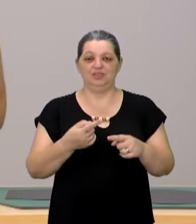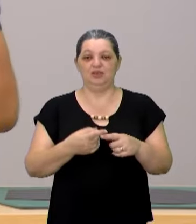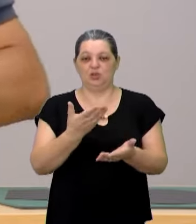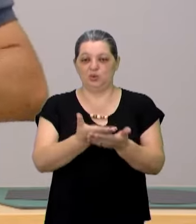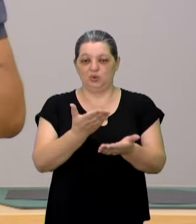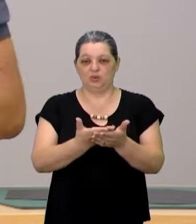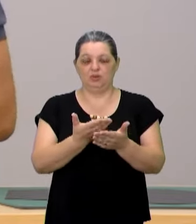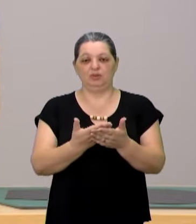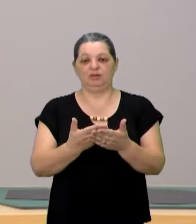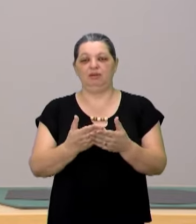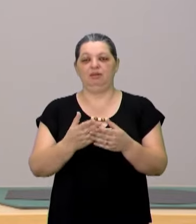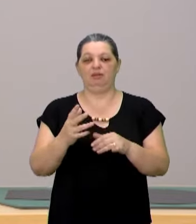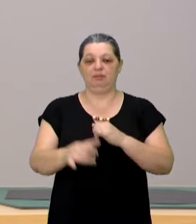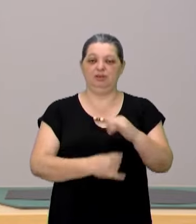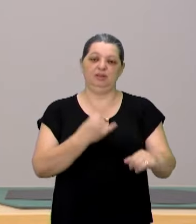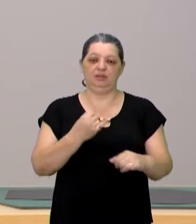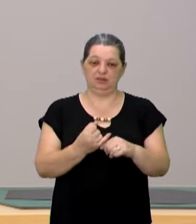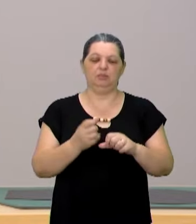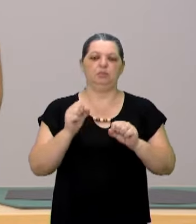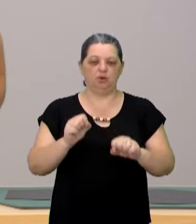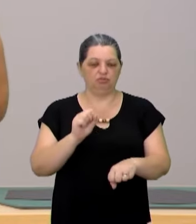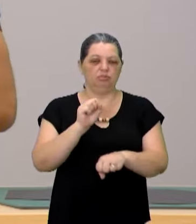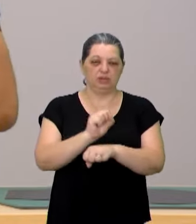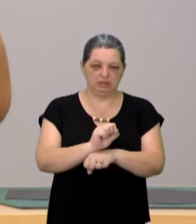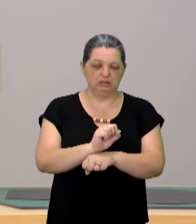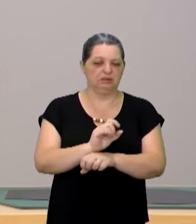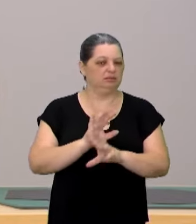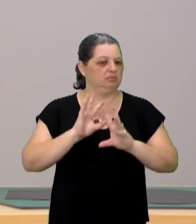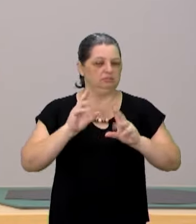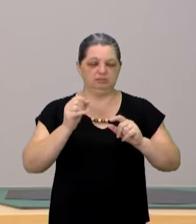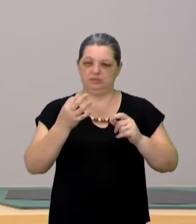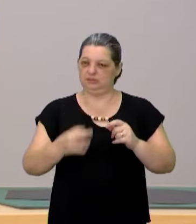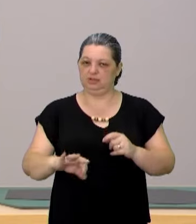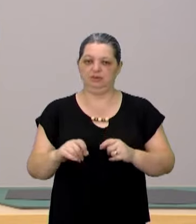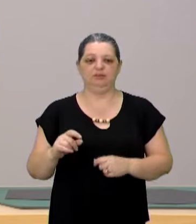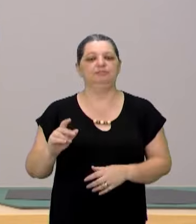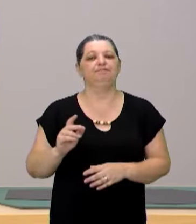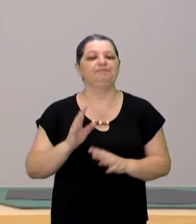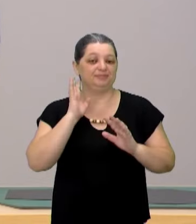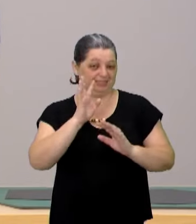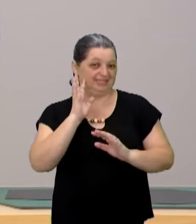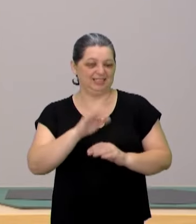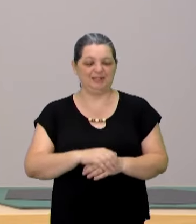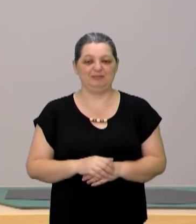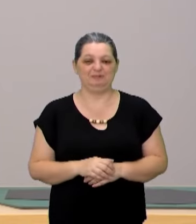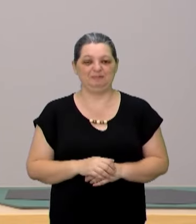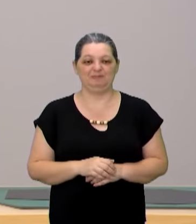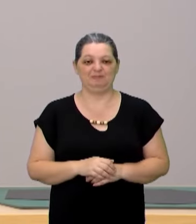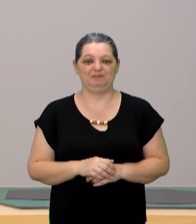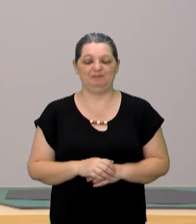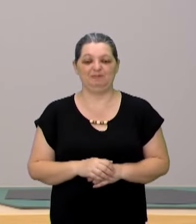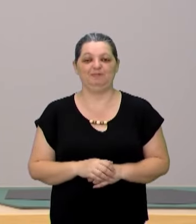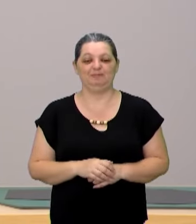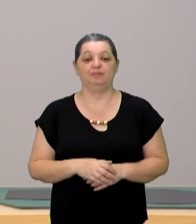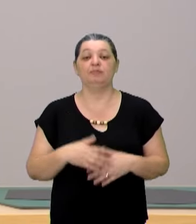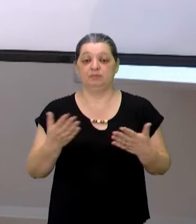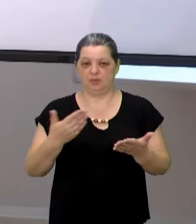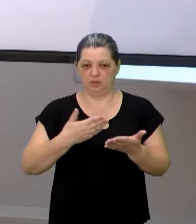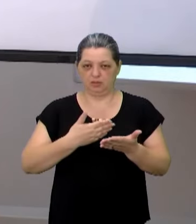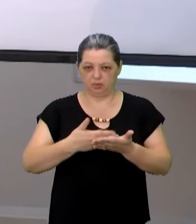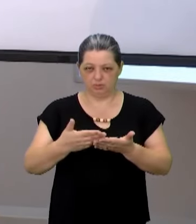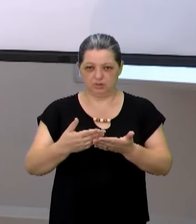aí, parar, voltar quantas vezes você quiser também. Vai dar tudo certo e vai ser super divertido, né, Vivi? Muito bem. É isso aí. Então, vamos começar